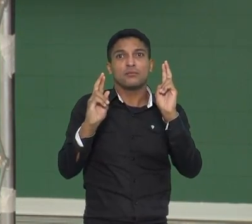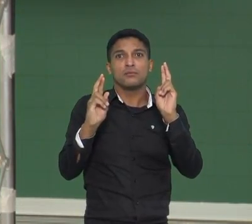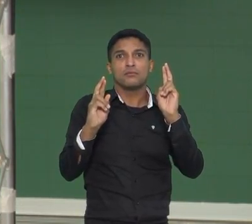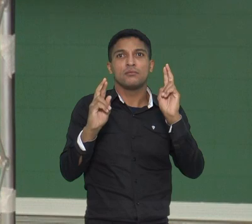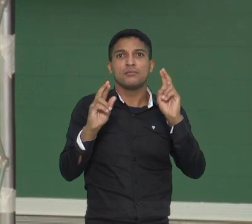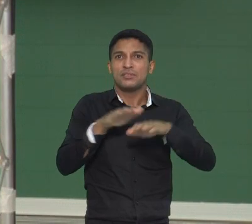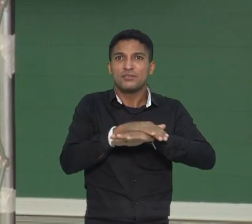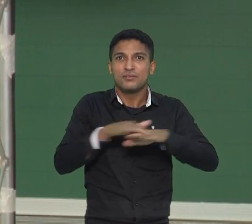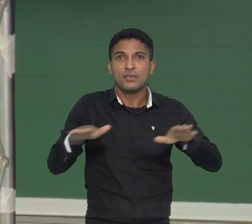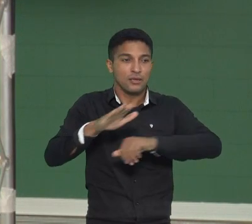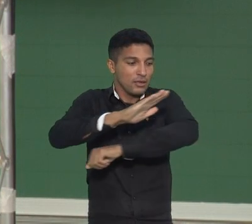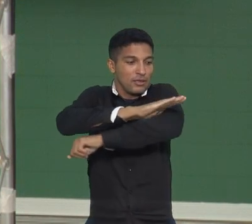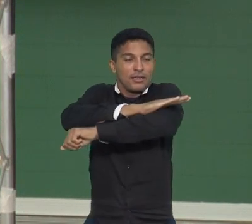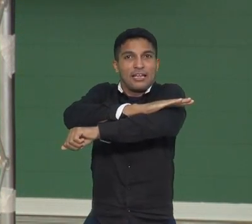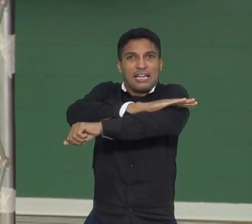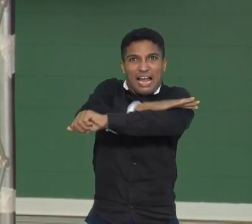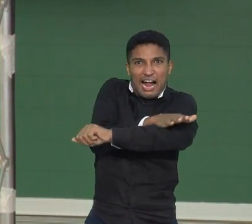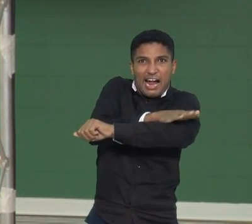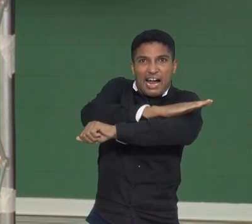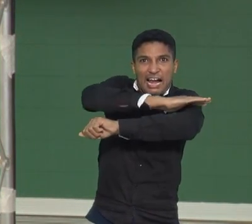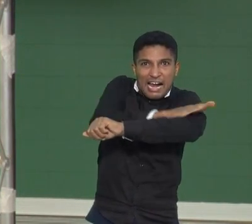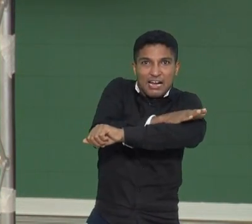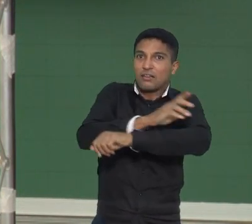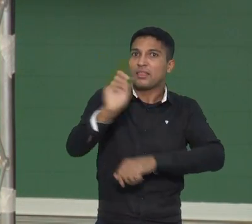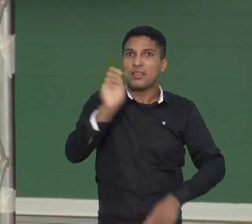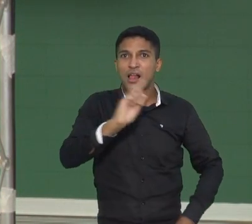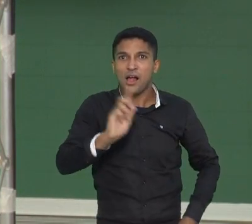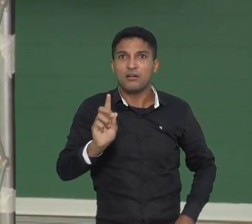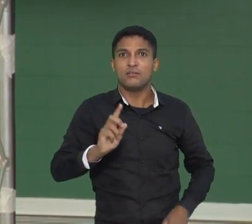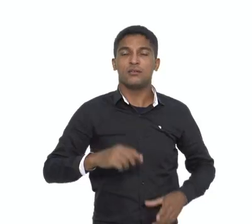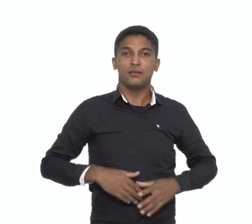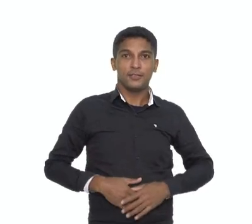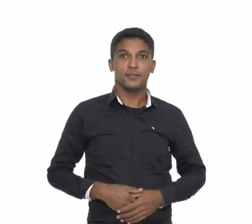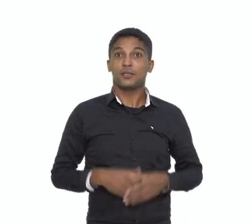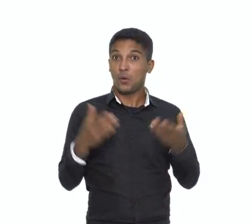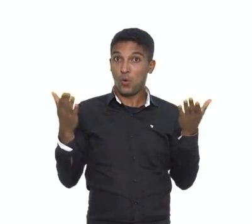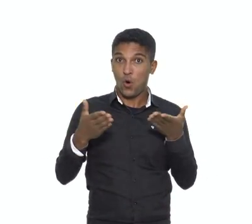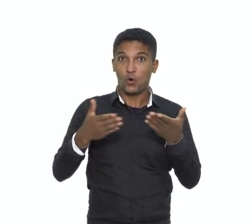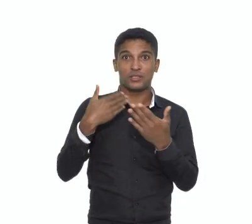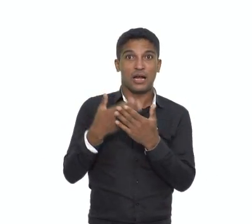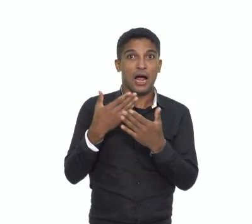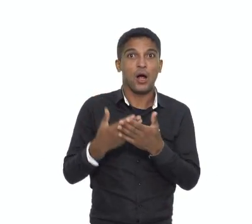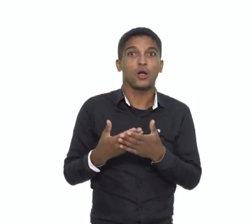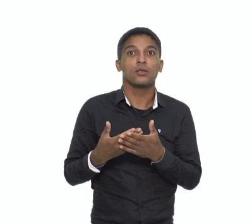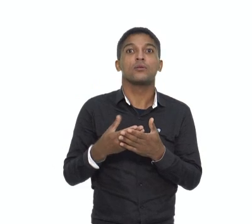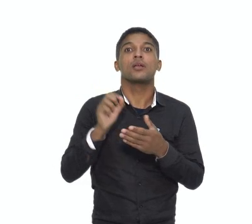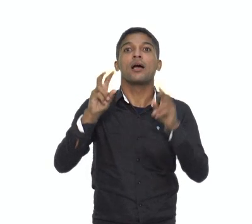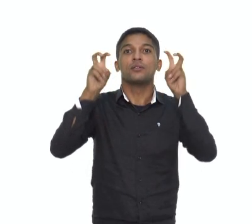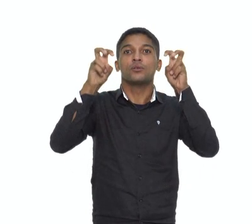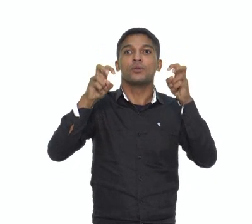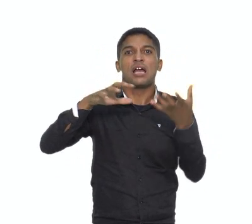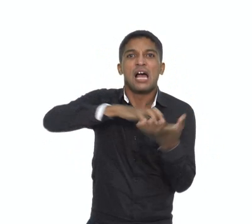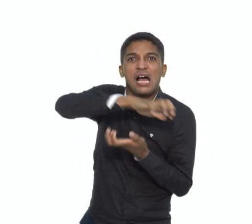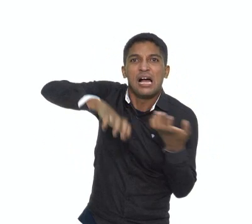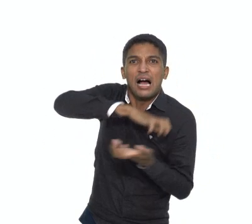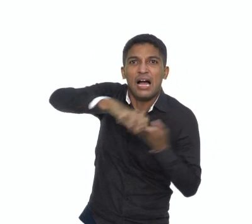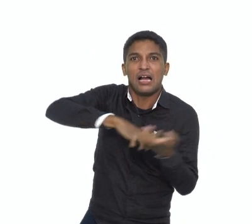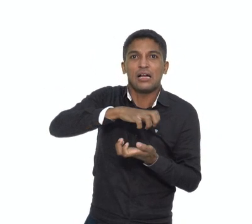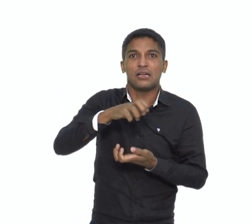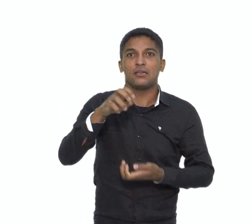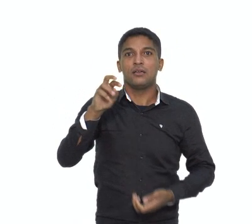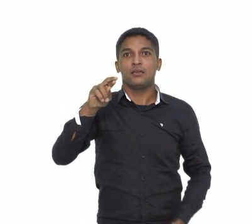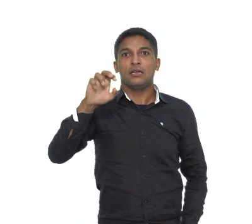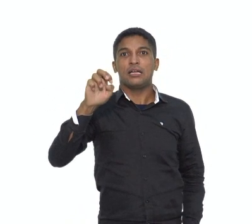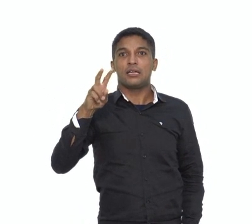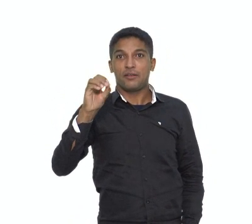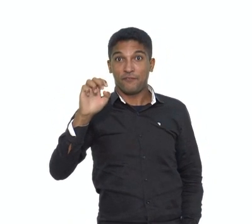questão das oportunidades, certo? E na aula de hoje nós vamos estudar uma revolta que contou com a participação e